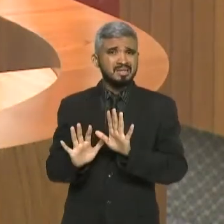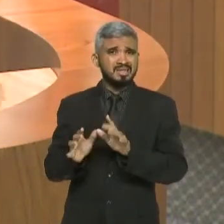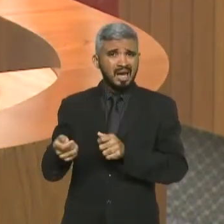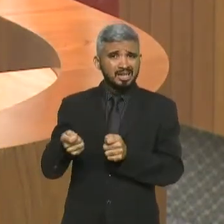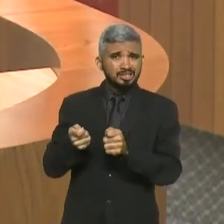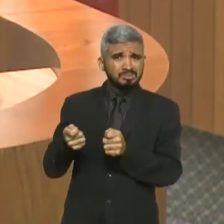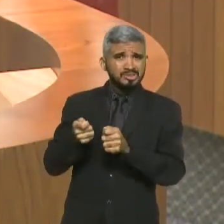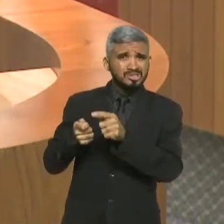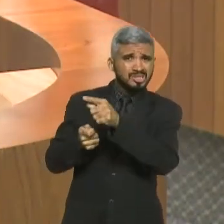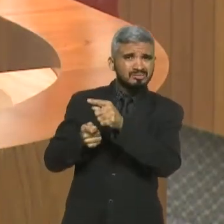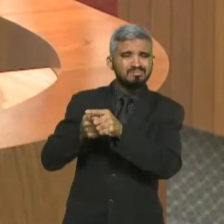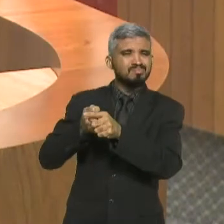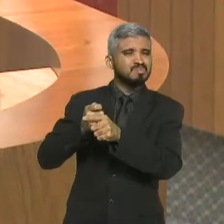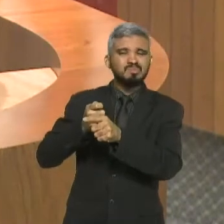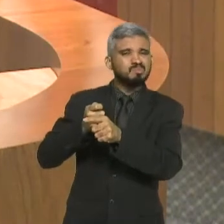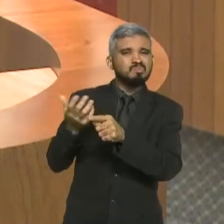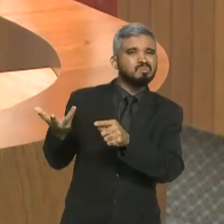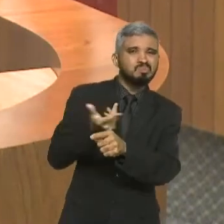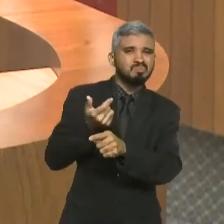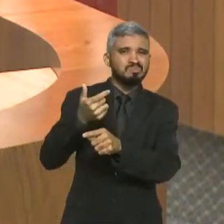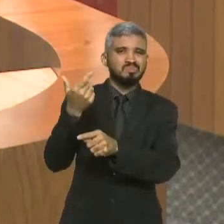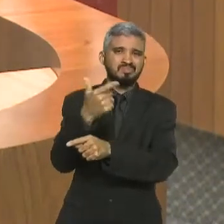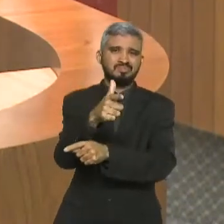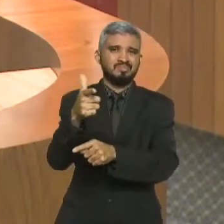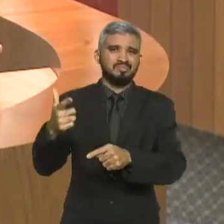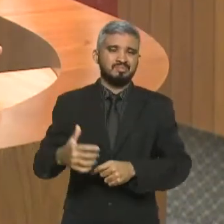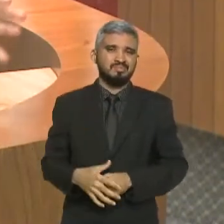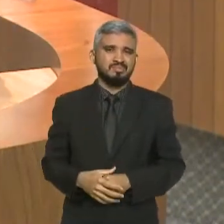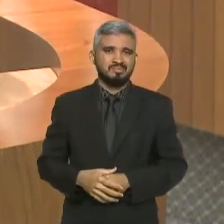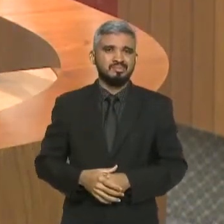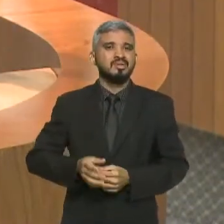incompetentemente, continua os atrasos, continua com o